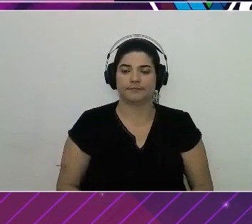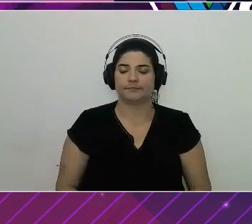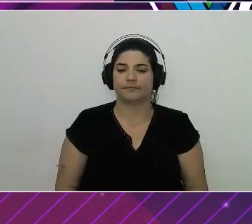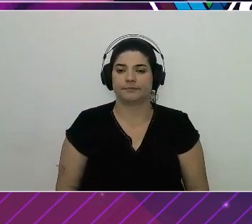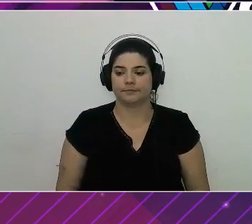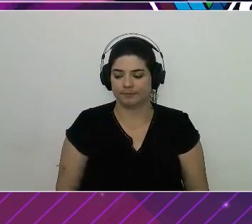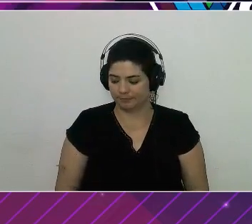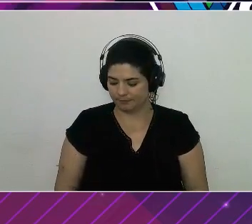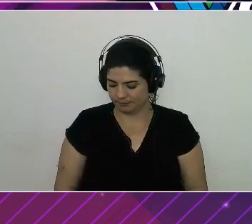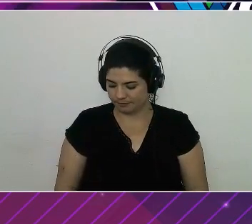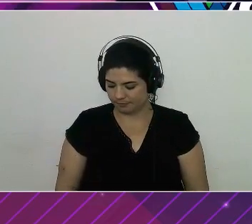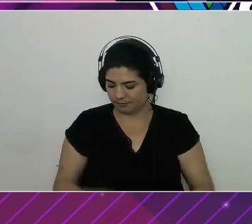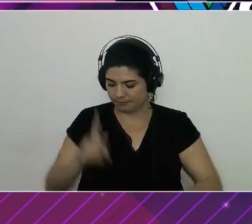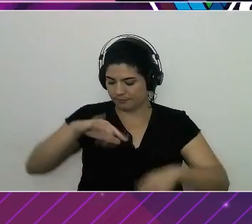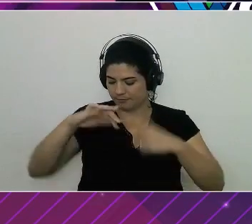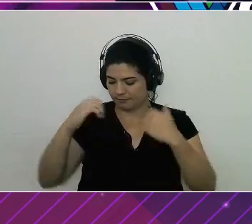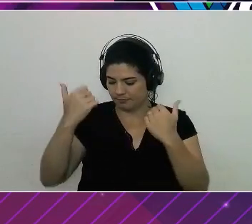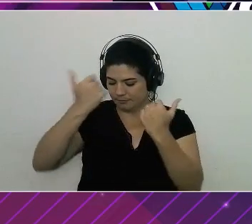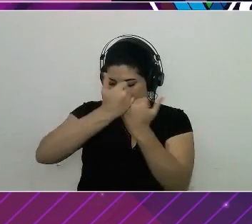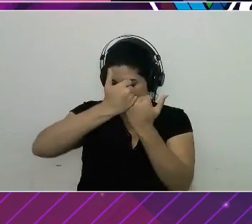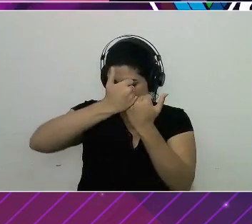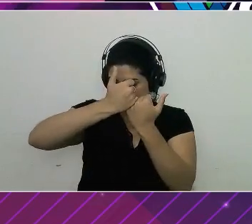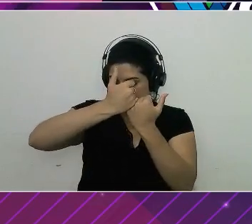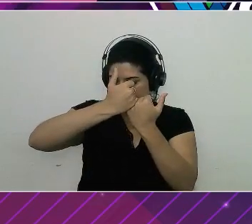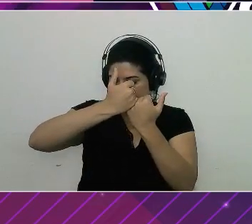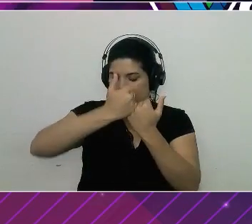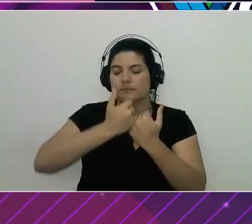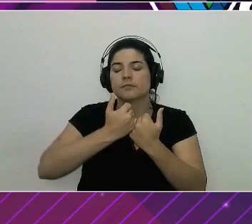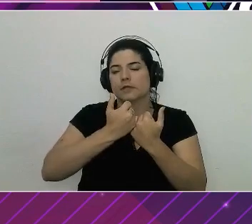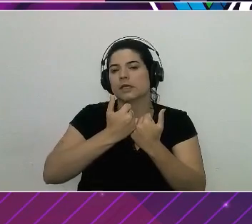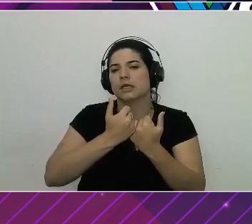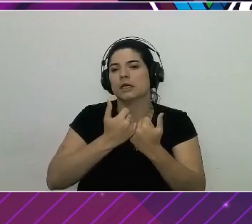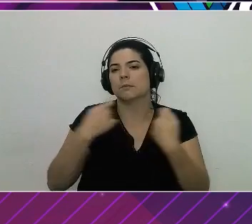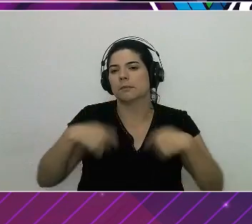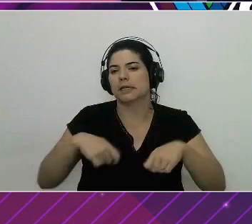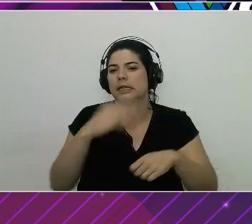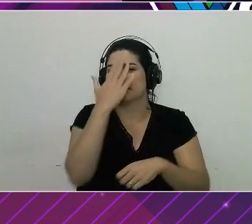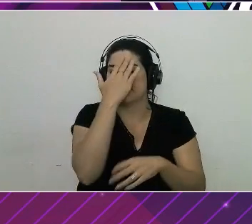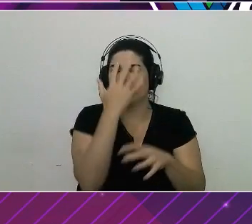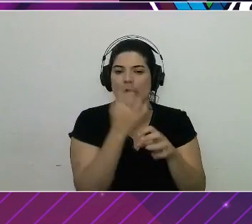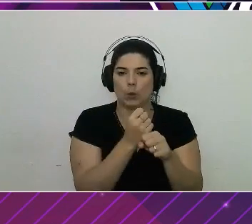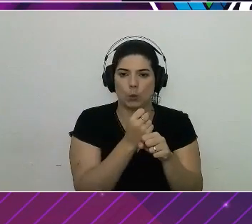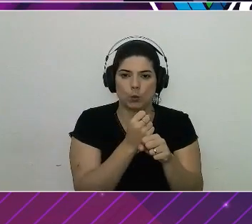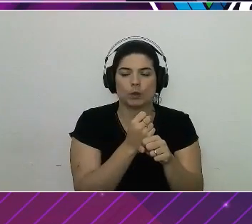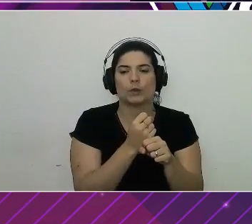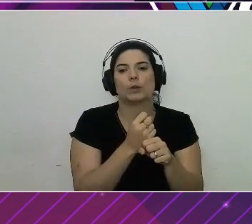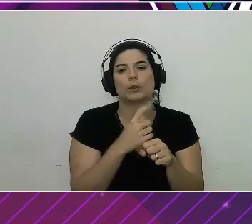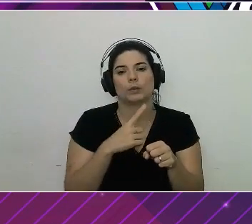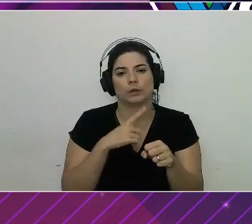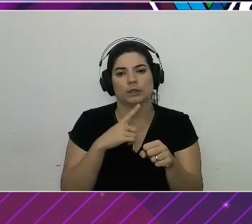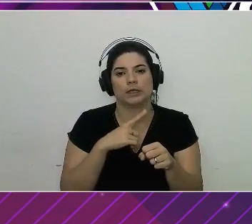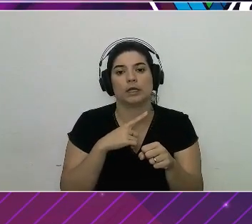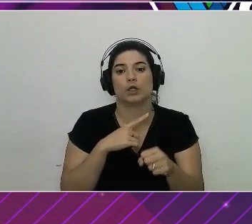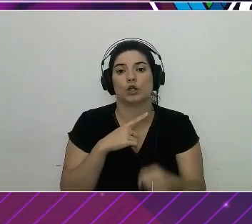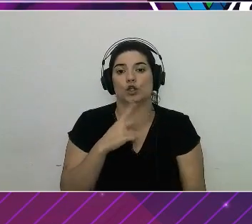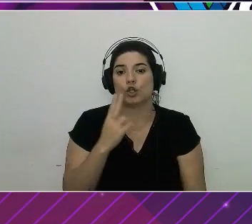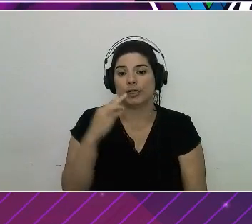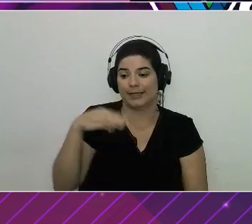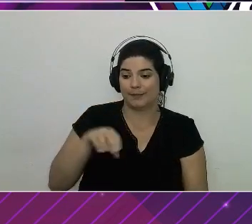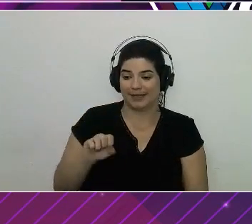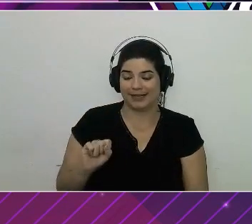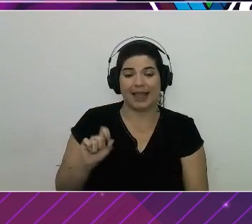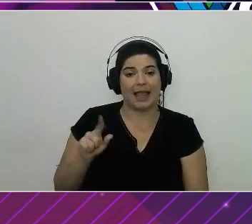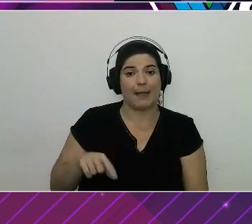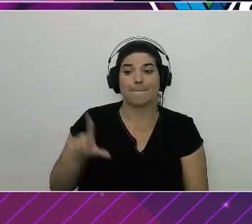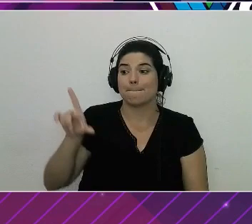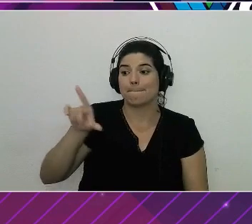Isso vai ser substituído, vai ser calculado, então aqui a gente vai ter 2 milissegundos, é menor que 100 milissegundos, também é true. Então, isso aqui é outro